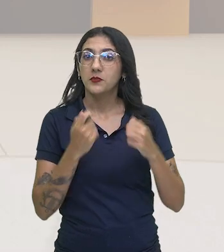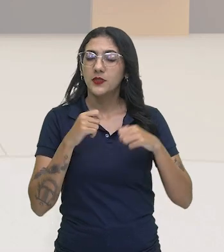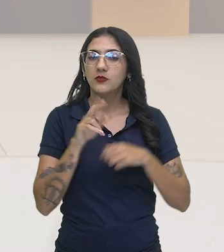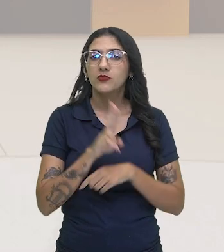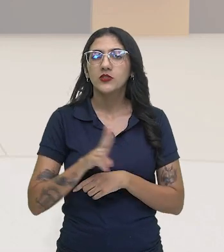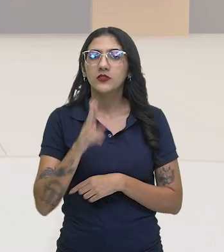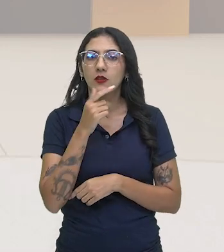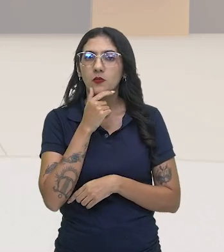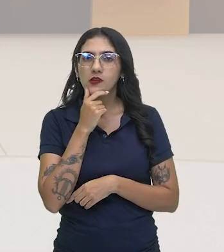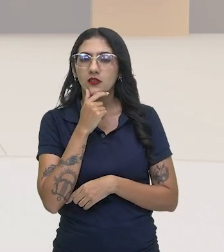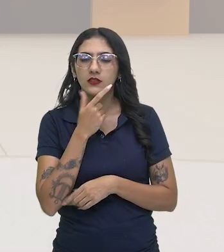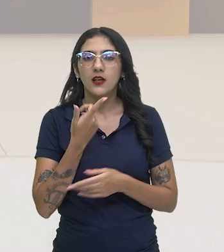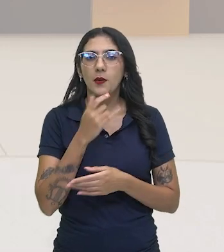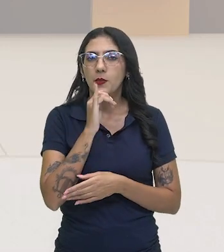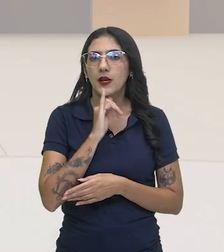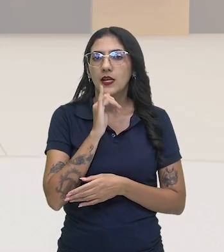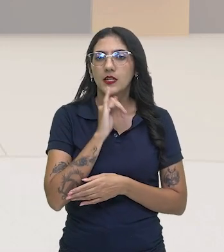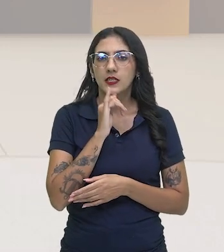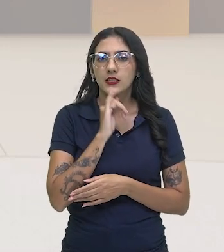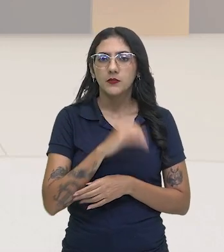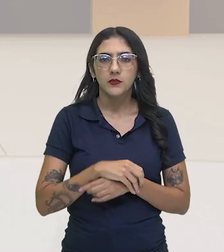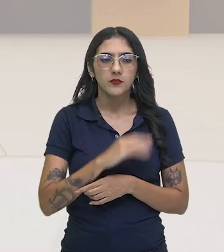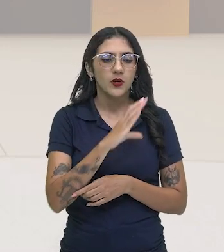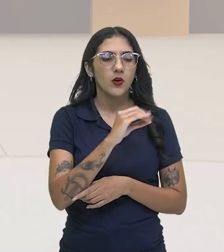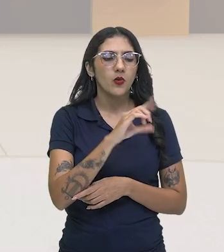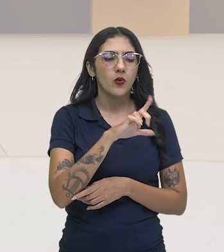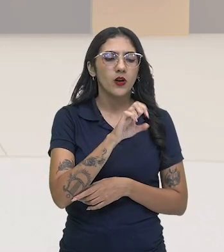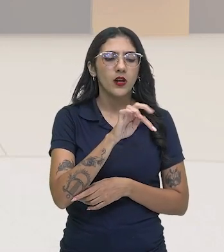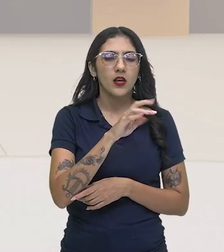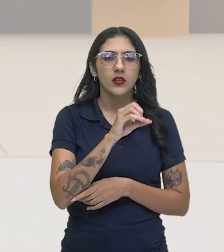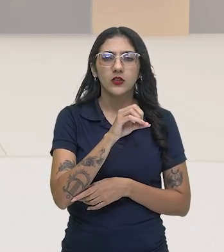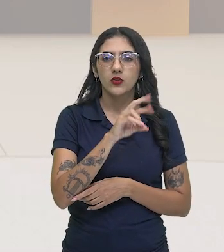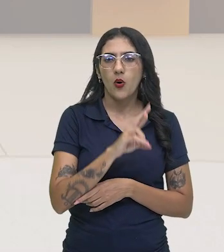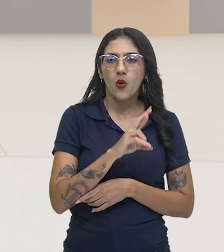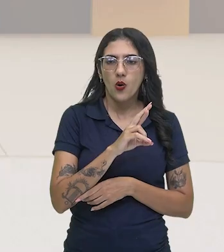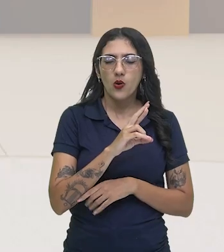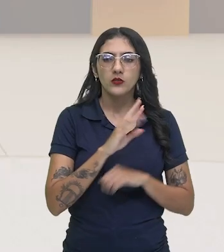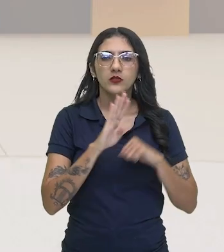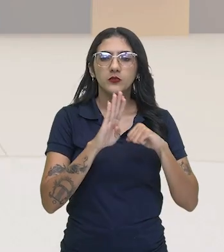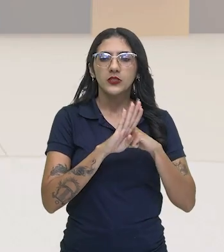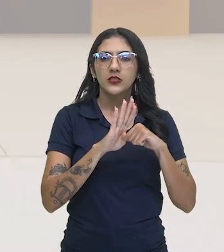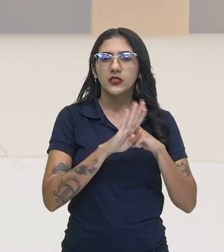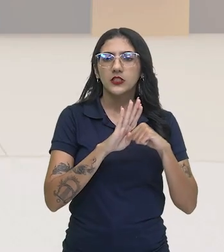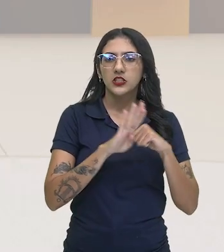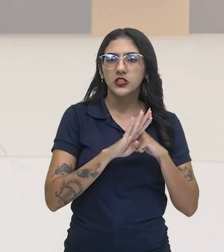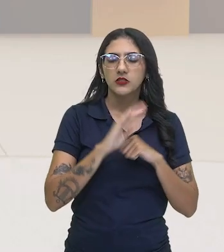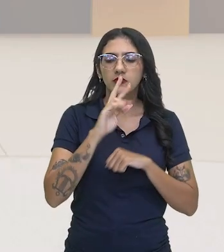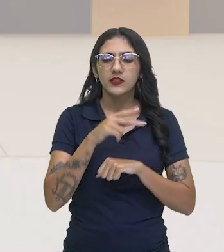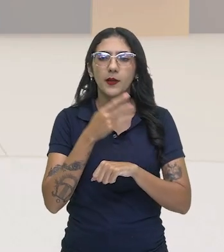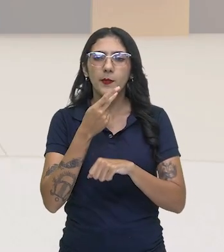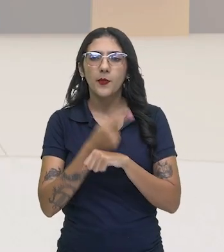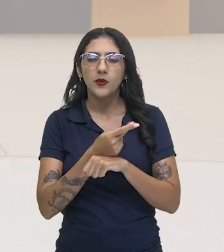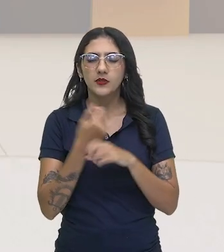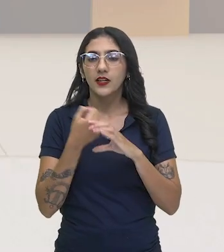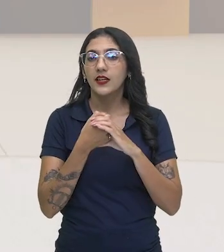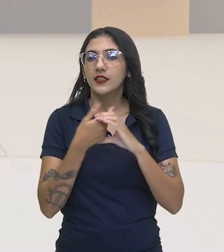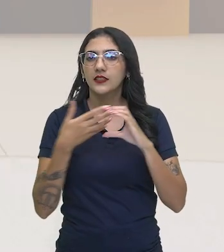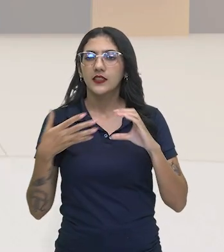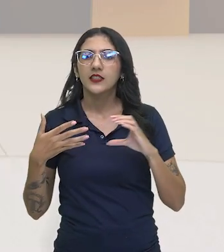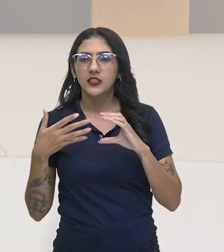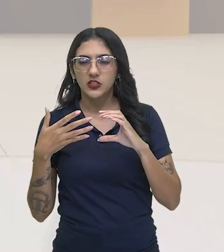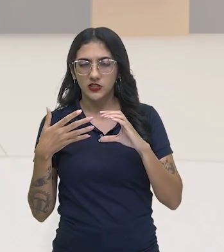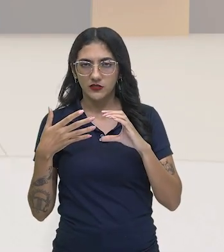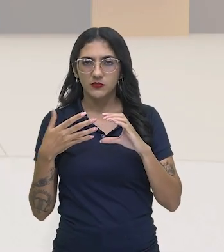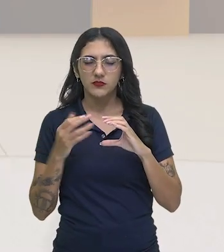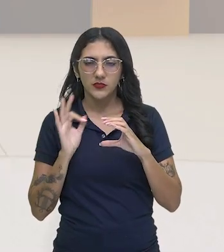inglês, porque a gente fala, por exemplo, coletor de produtos, vem o substantivo, coletor, e depois a característica, que seria de produtos, a